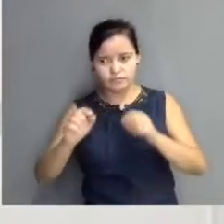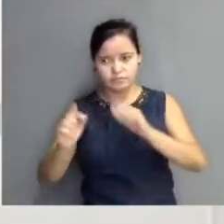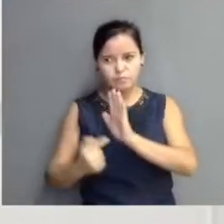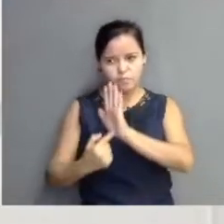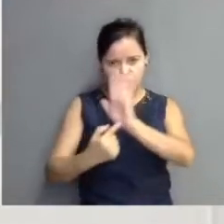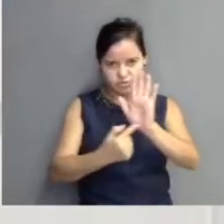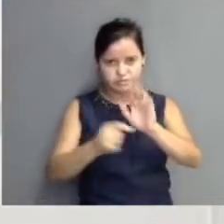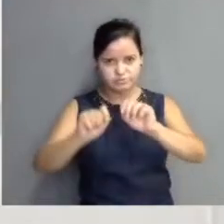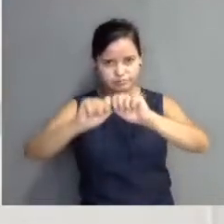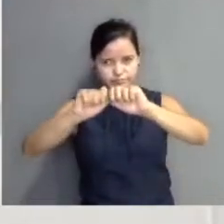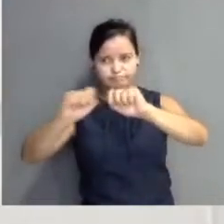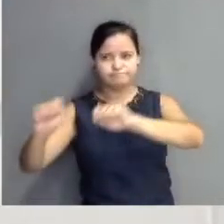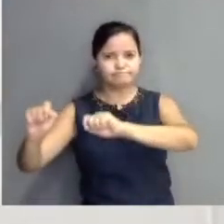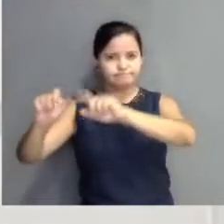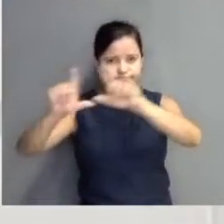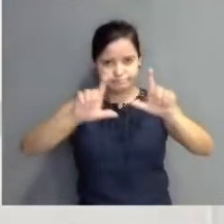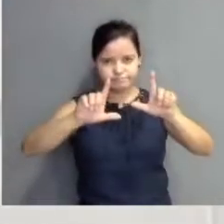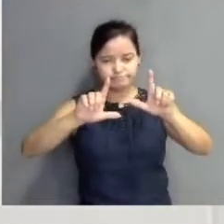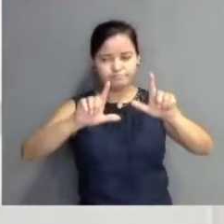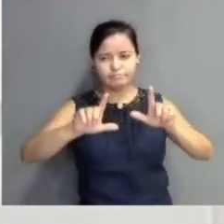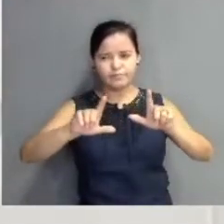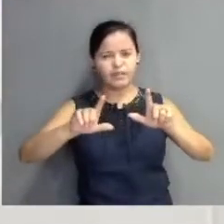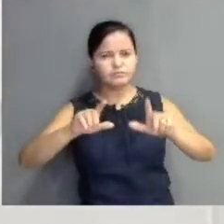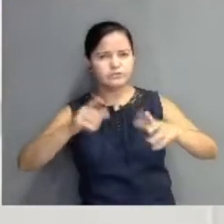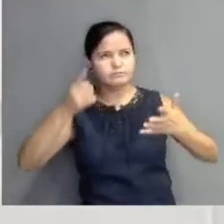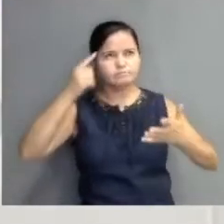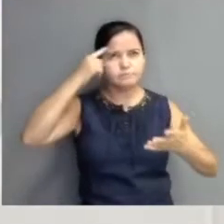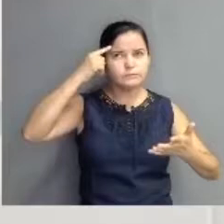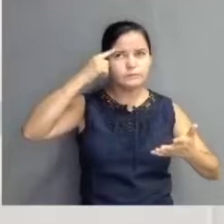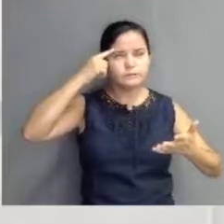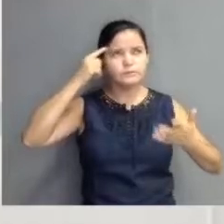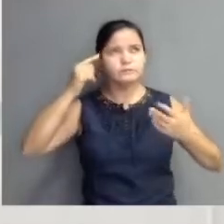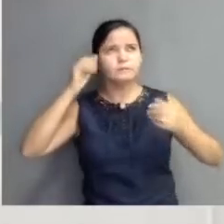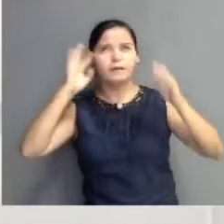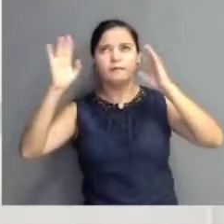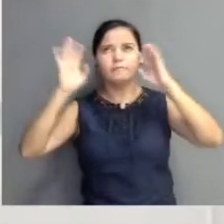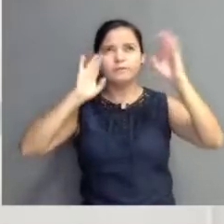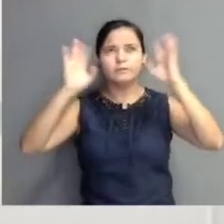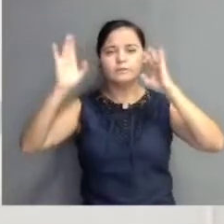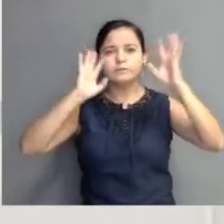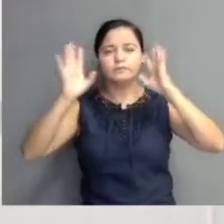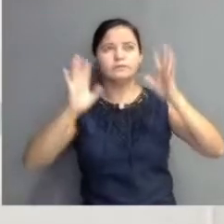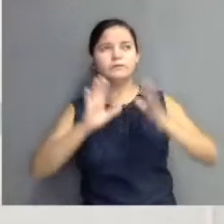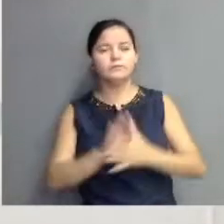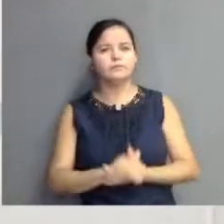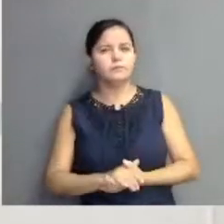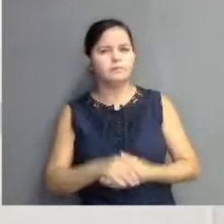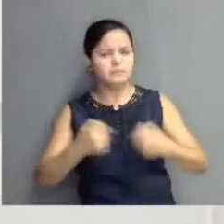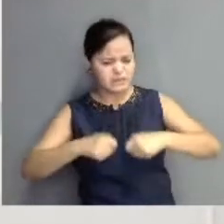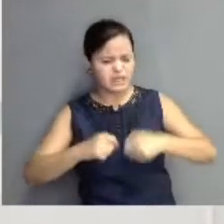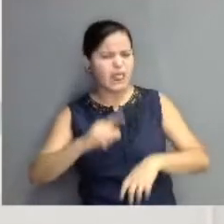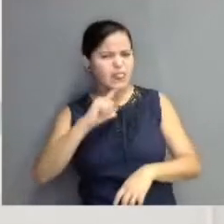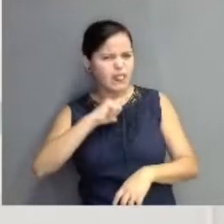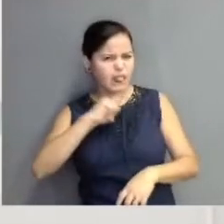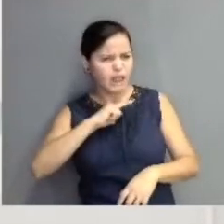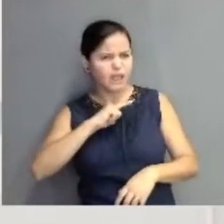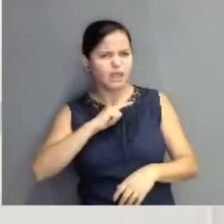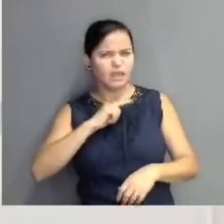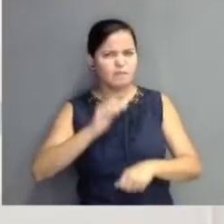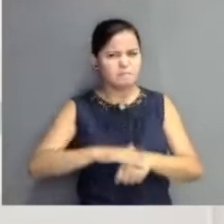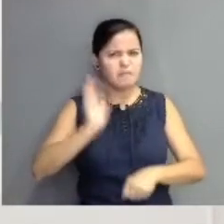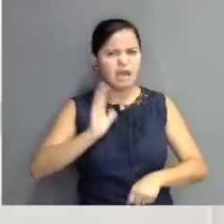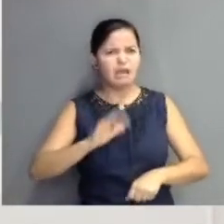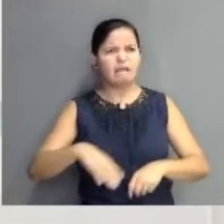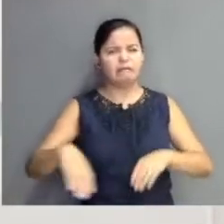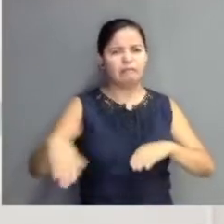consumir tudo que a gente consome? Porque quando a gente para analisar, será que a gente precisa de ter tanto número de